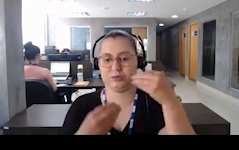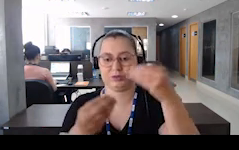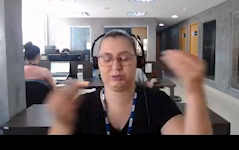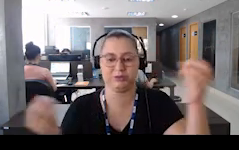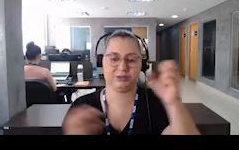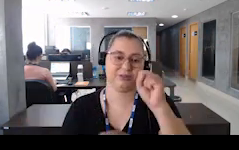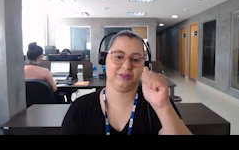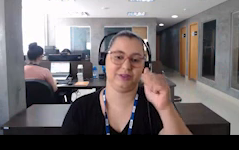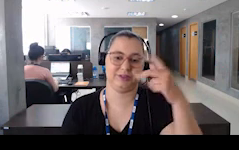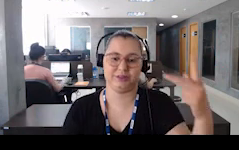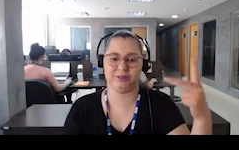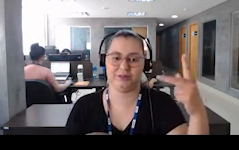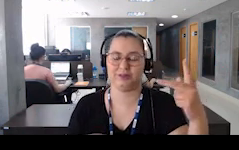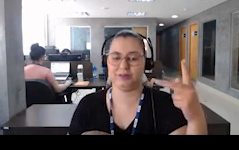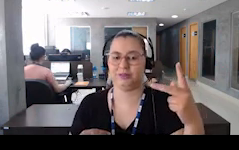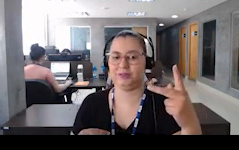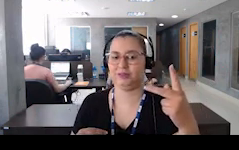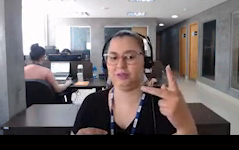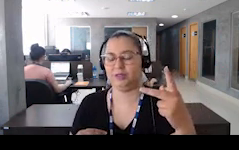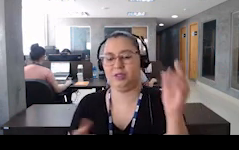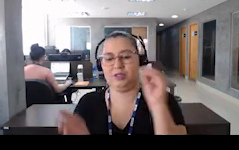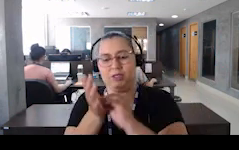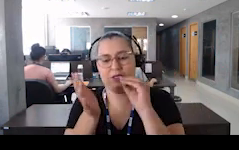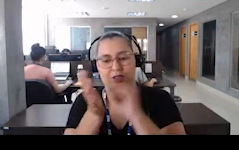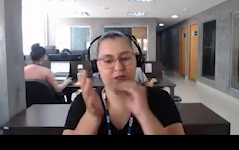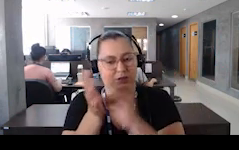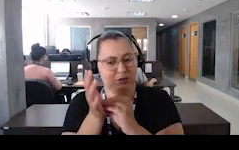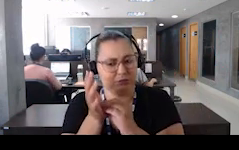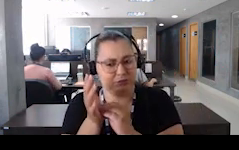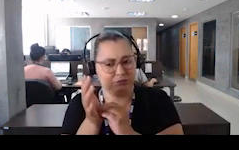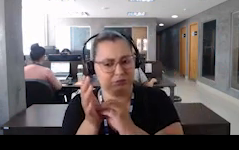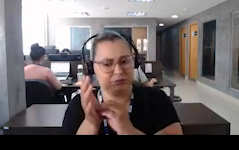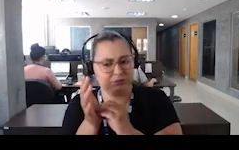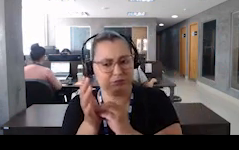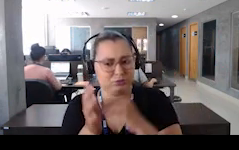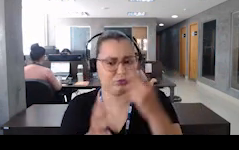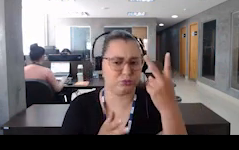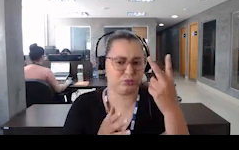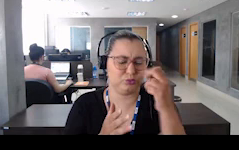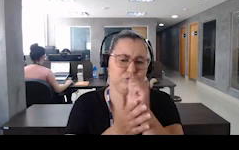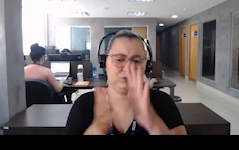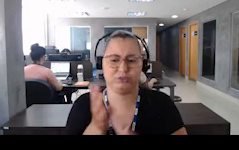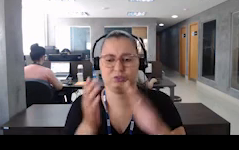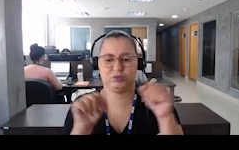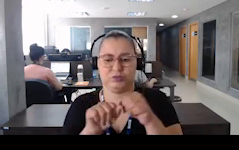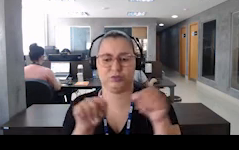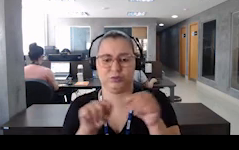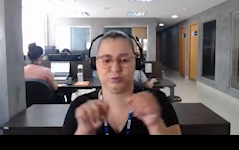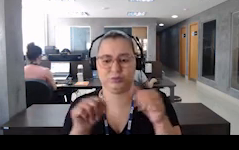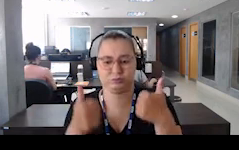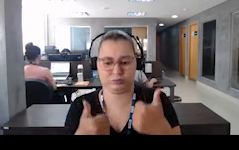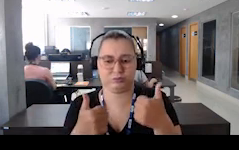SAPs. E ainda falta o quê? Ainda falta praticamente duas atividades aí para